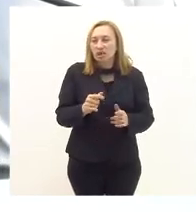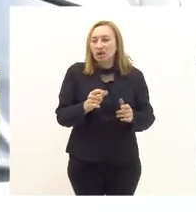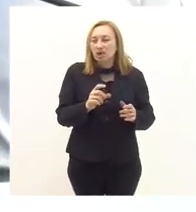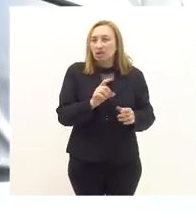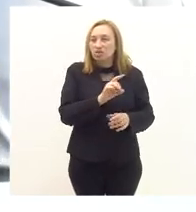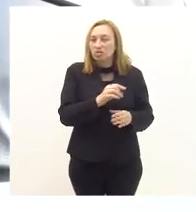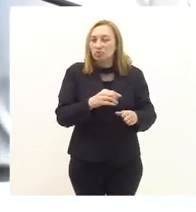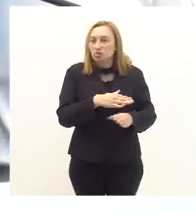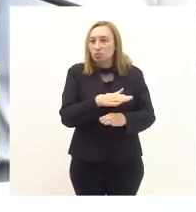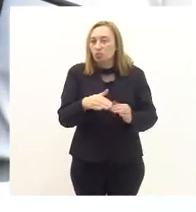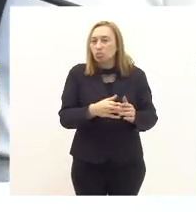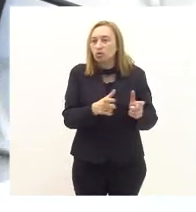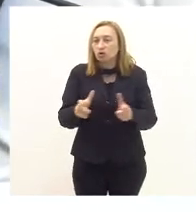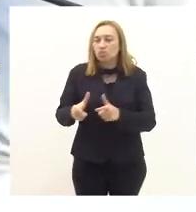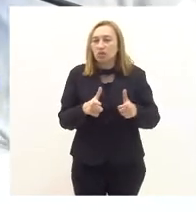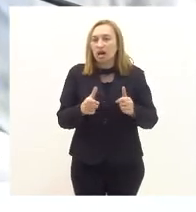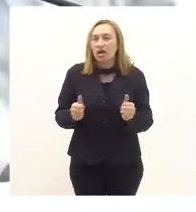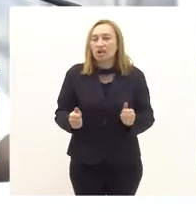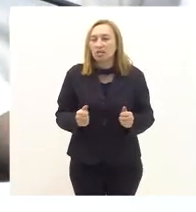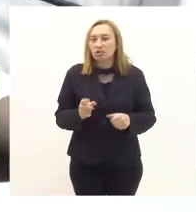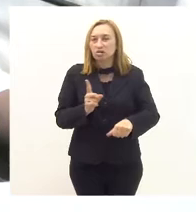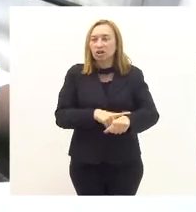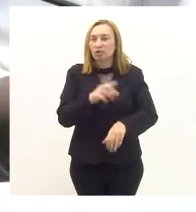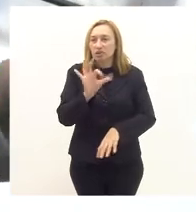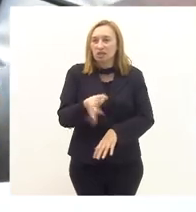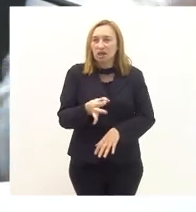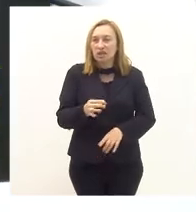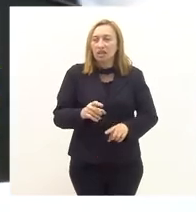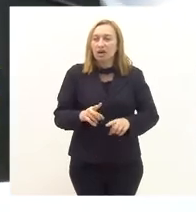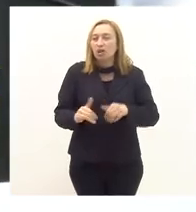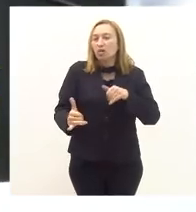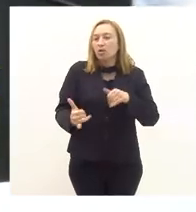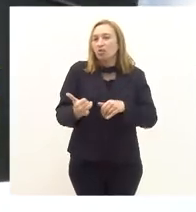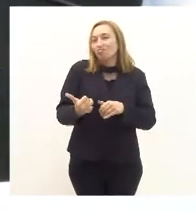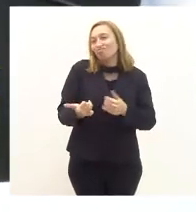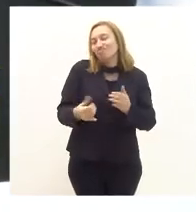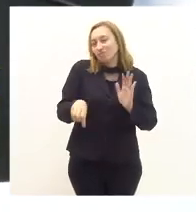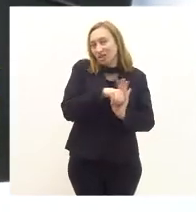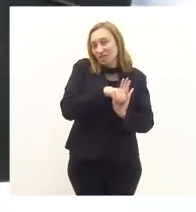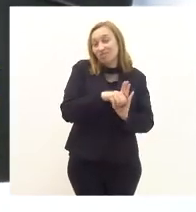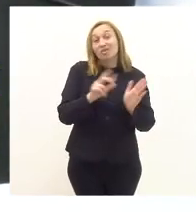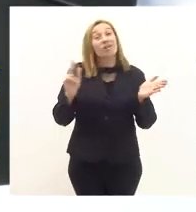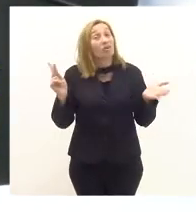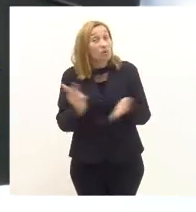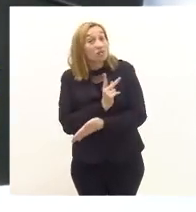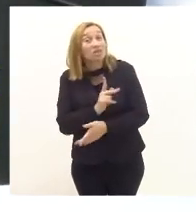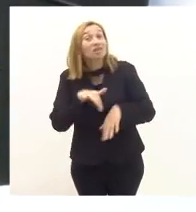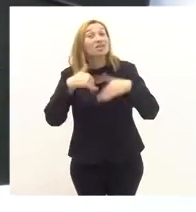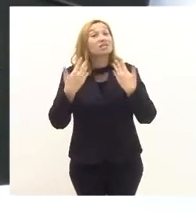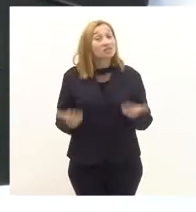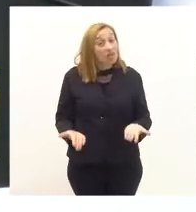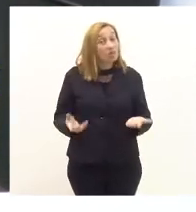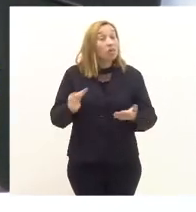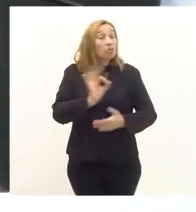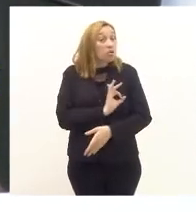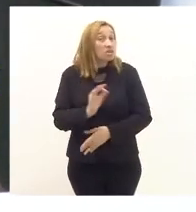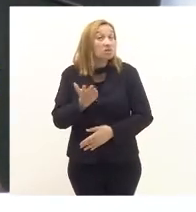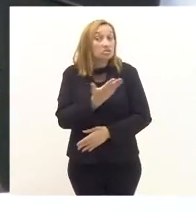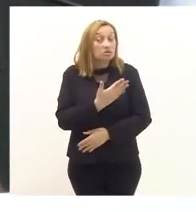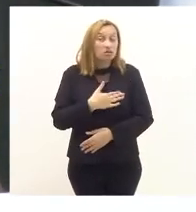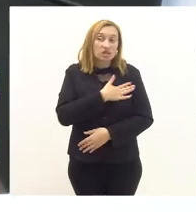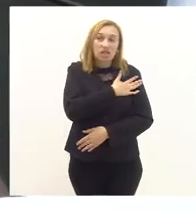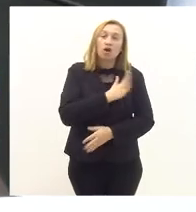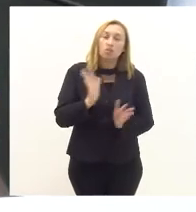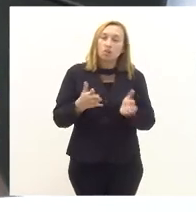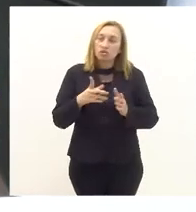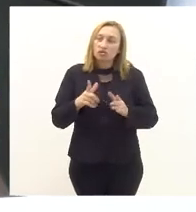tempo, e nesses vácuos o delito ele acaba acontecendo. Então, a Polícia Militar hoje ela vem